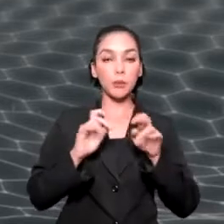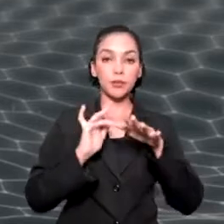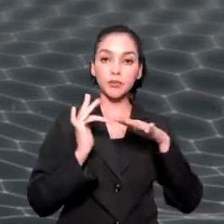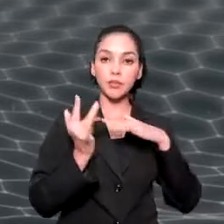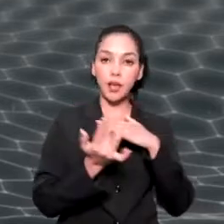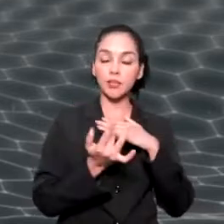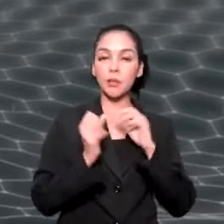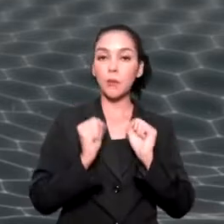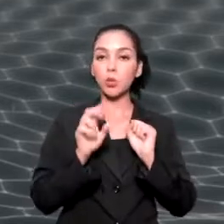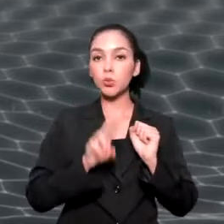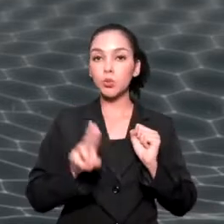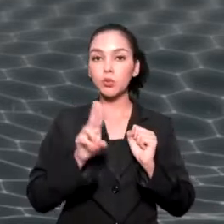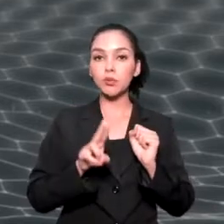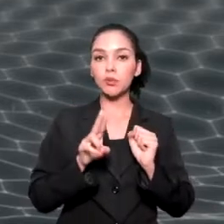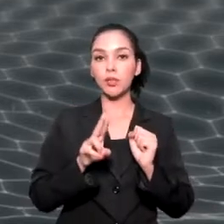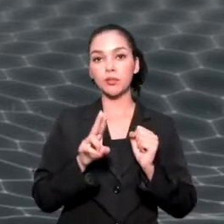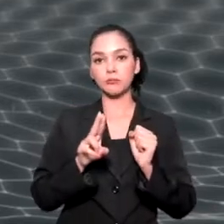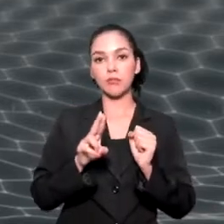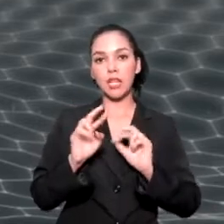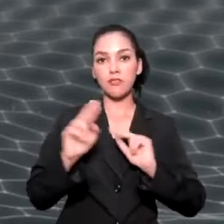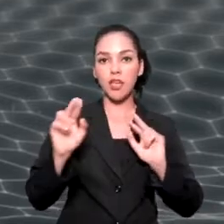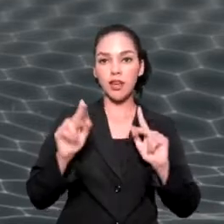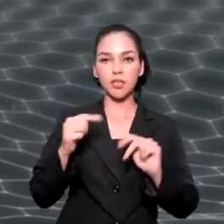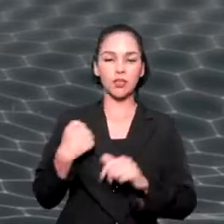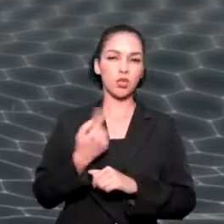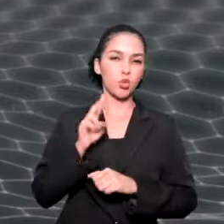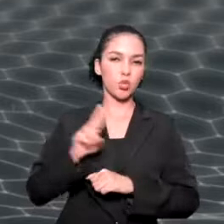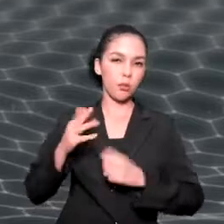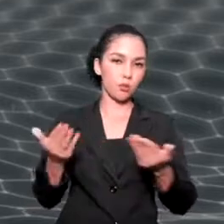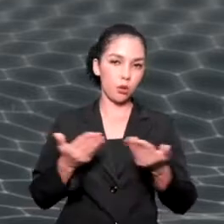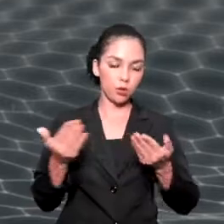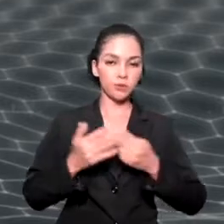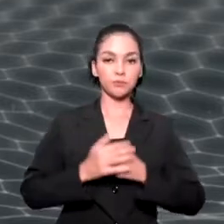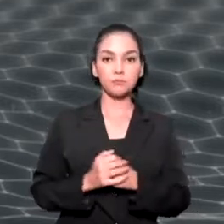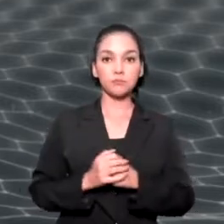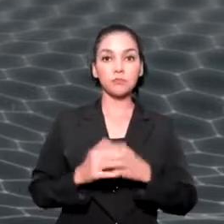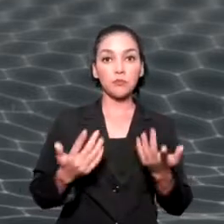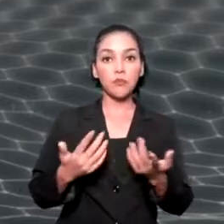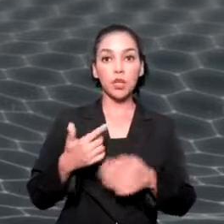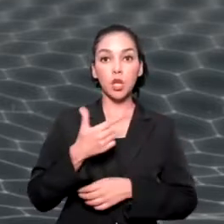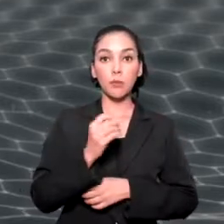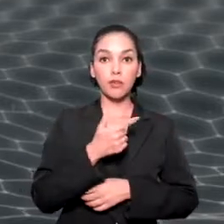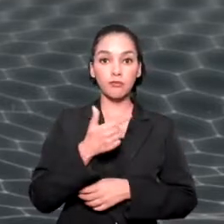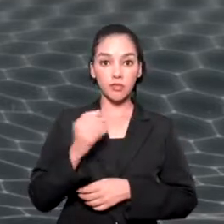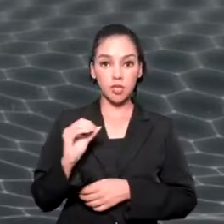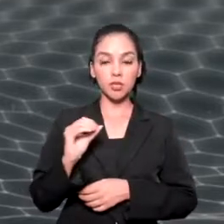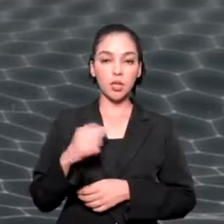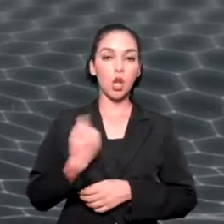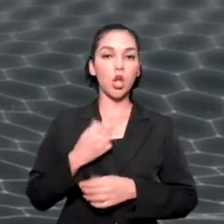colaborativa, videoconferência, e até redes sociais alternativas às mantidas pelas grandes